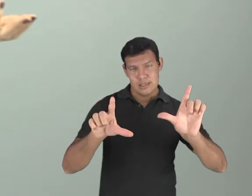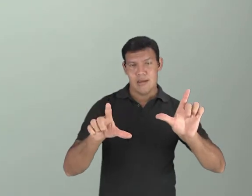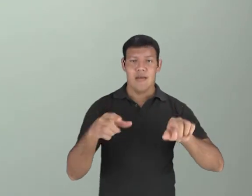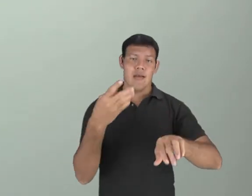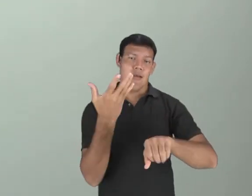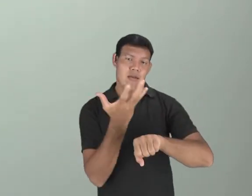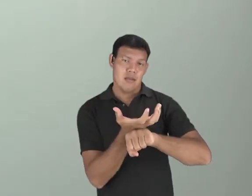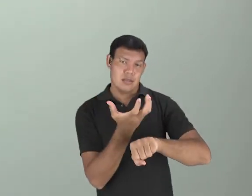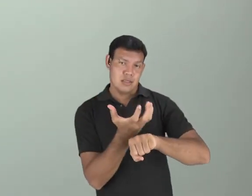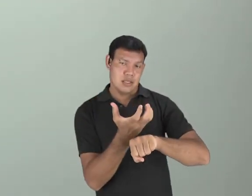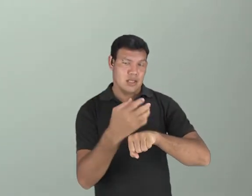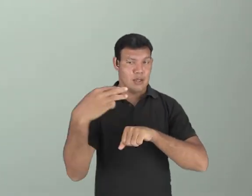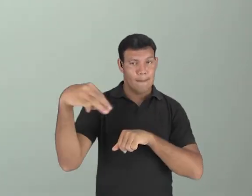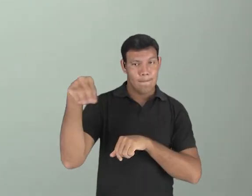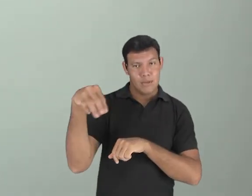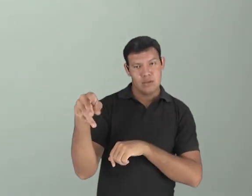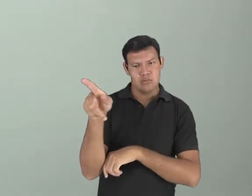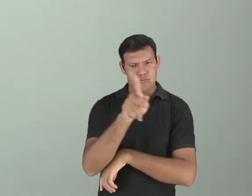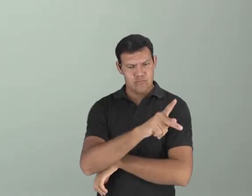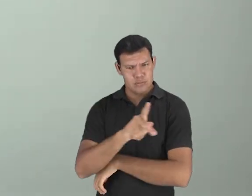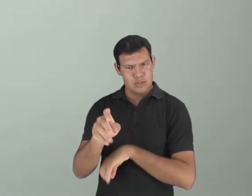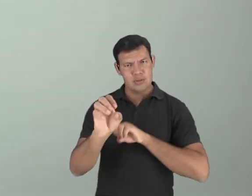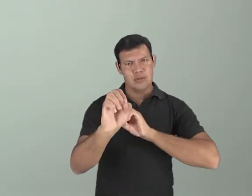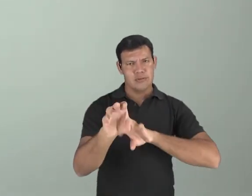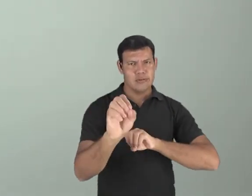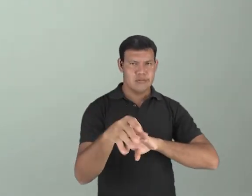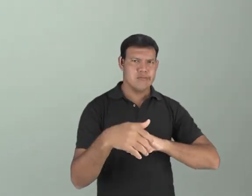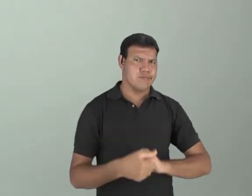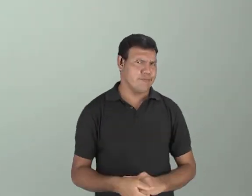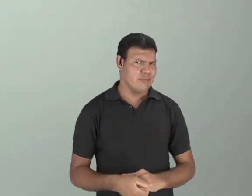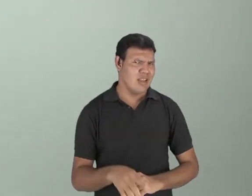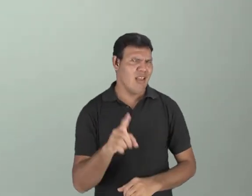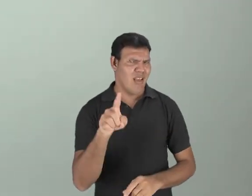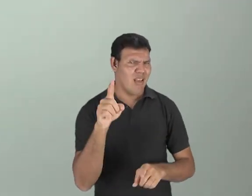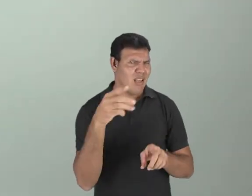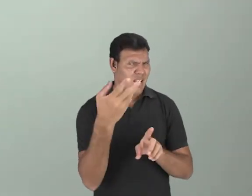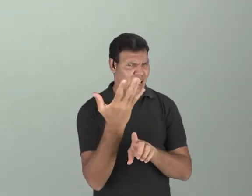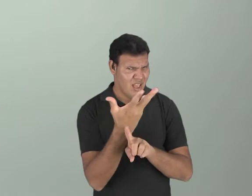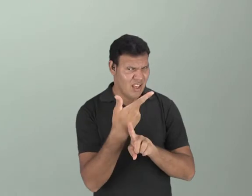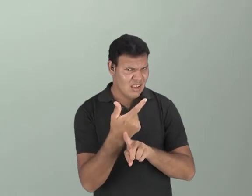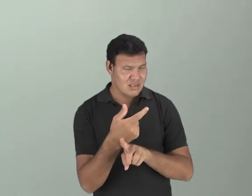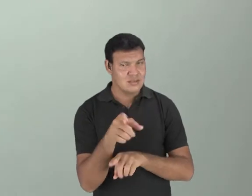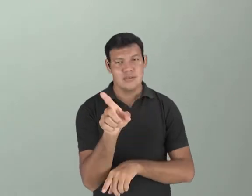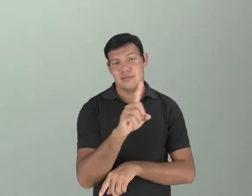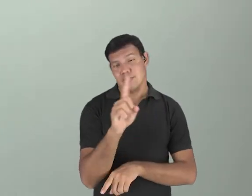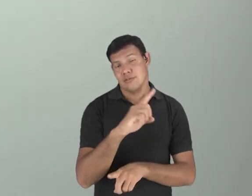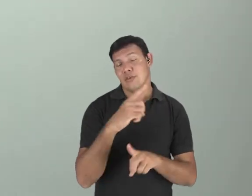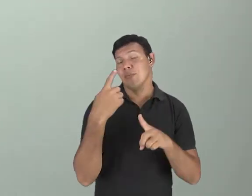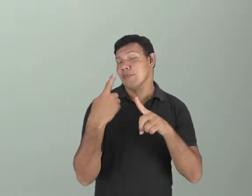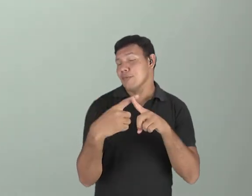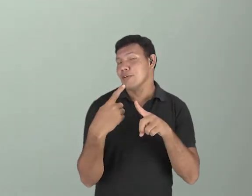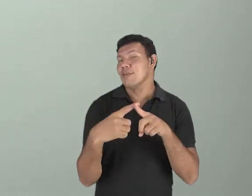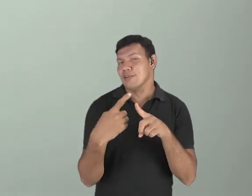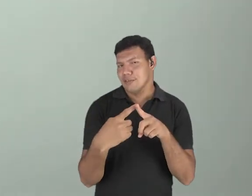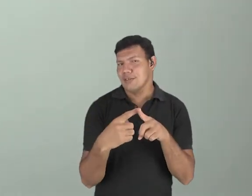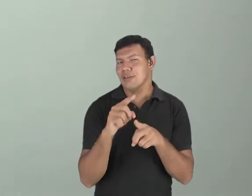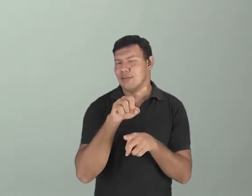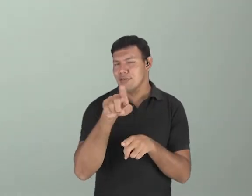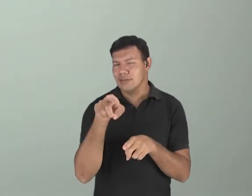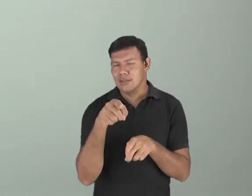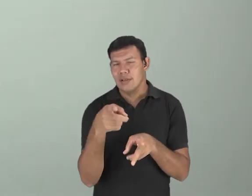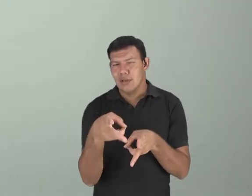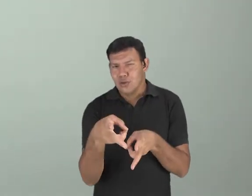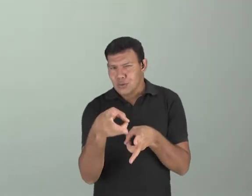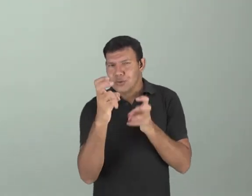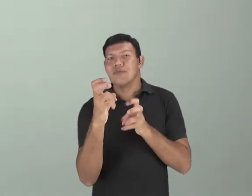por exemplo, e for uma professora, você não vai dizer que é aula de arte, porque você já conhece o timbre da minha voz.